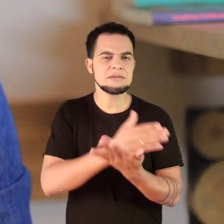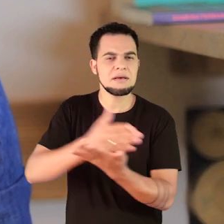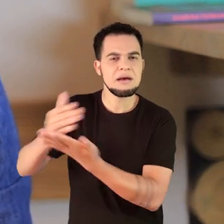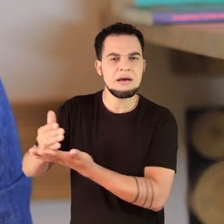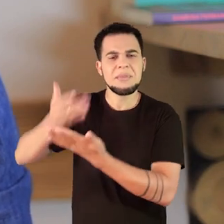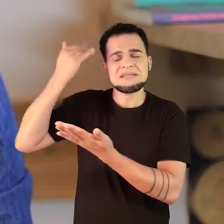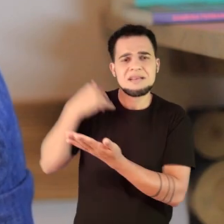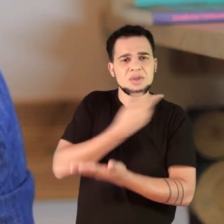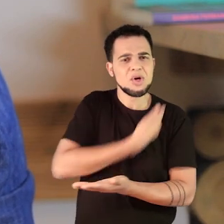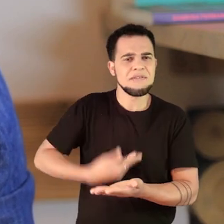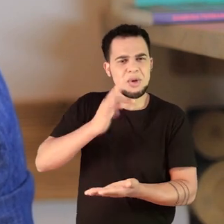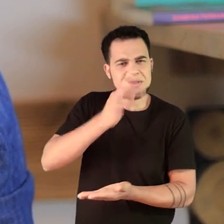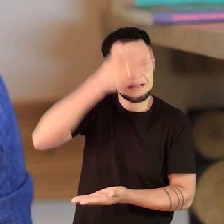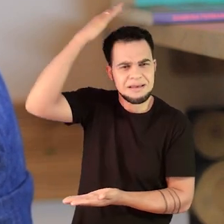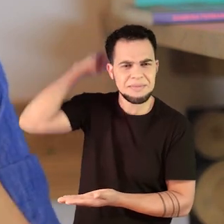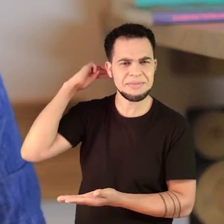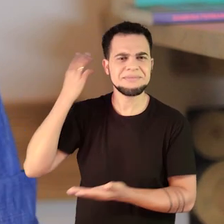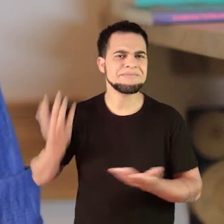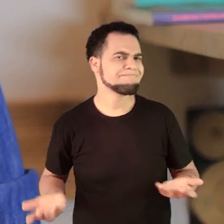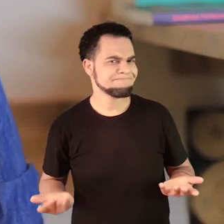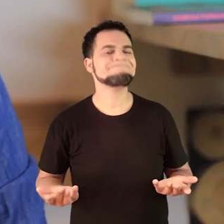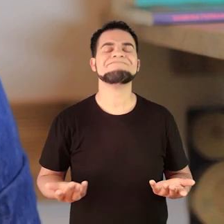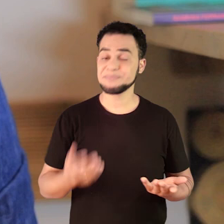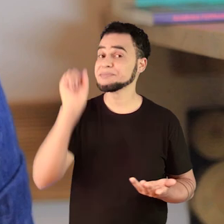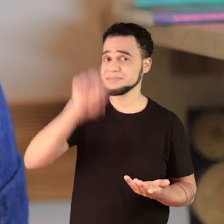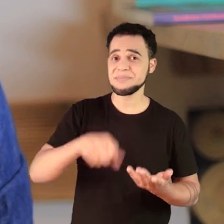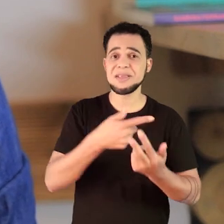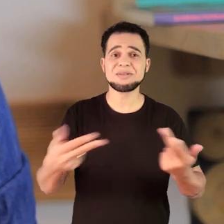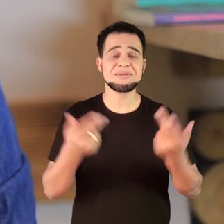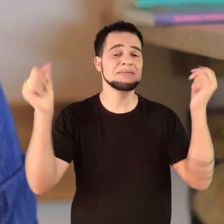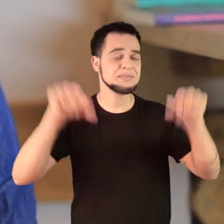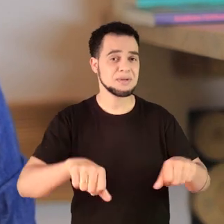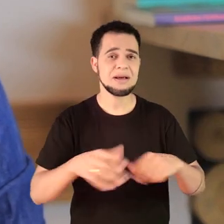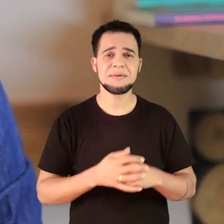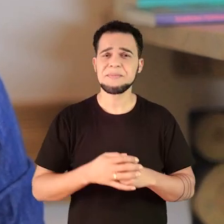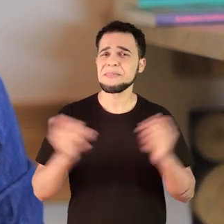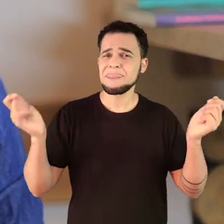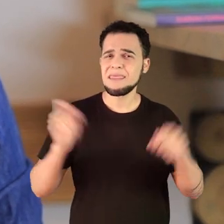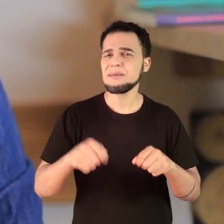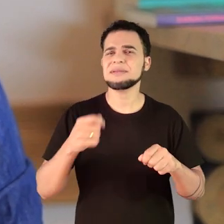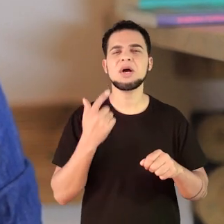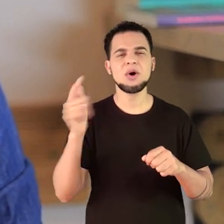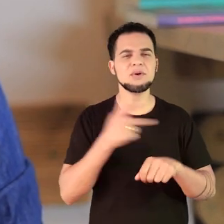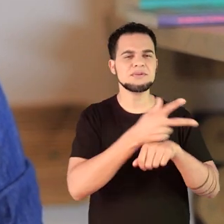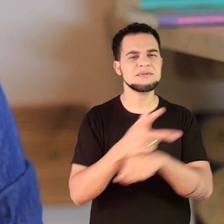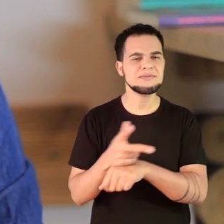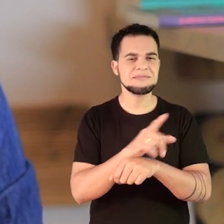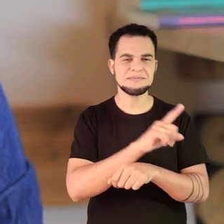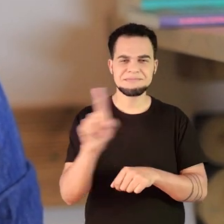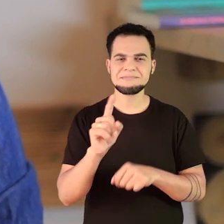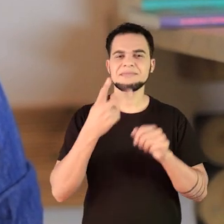financiamento. Da época do governo Temer, gente. Mas sim, as coisas pioraram. E eu poderia fazer mais um outro vídeo aqui